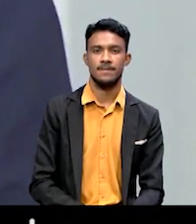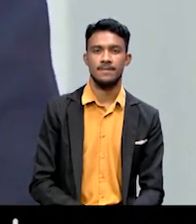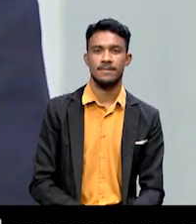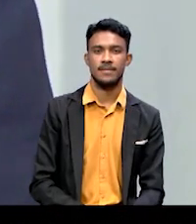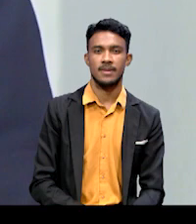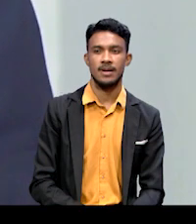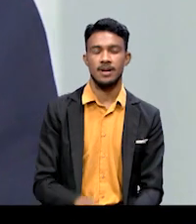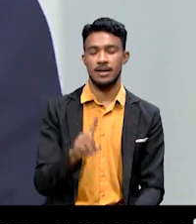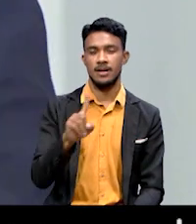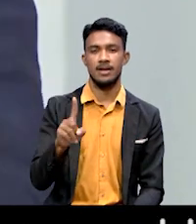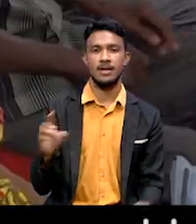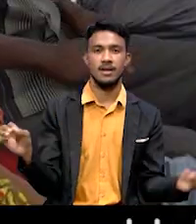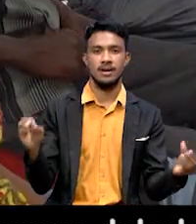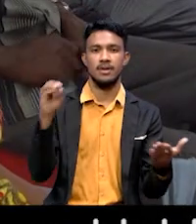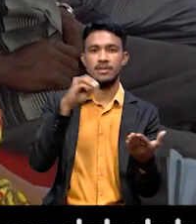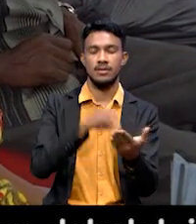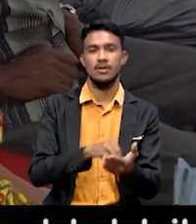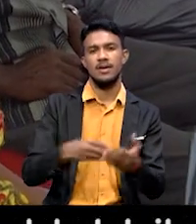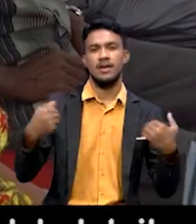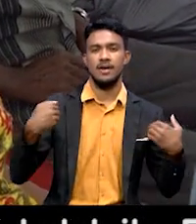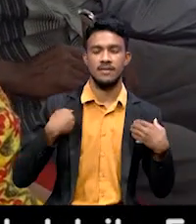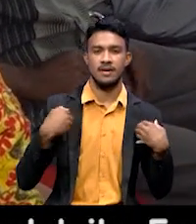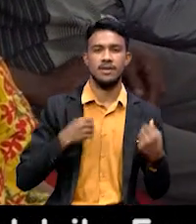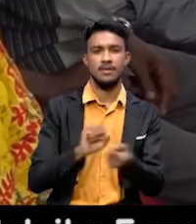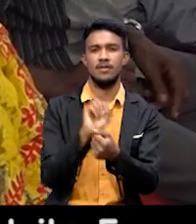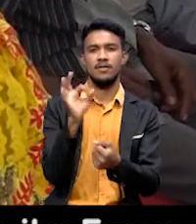E a lei atual, mostrando o que?